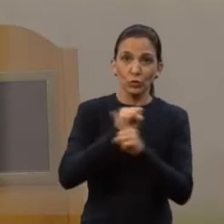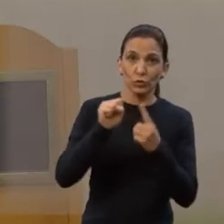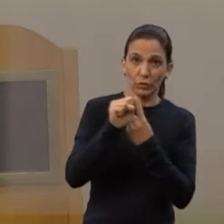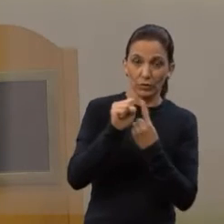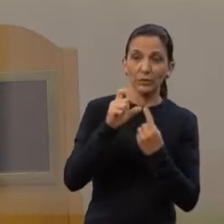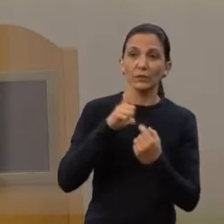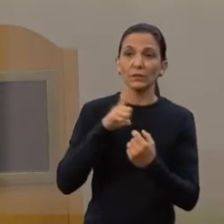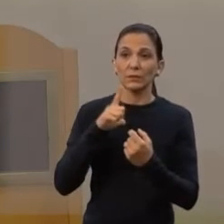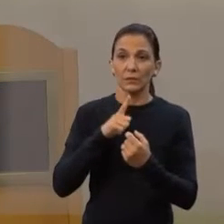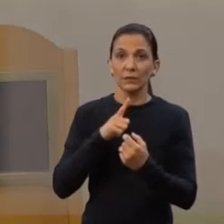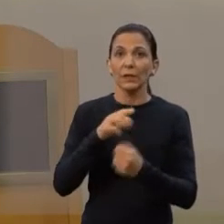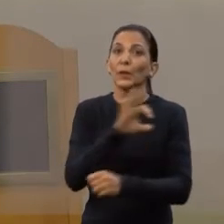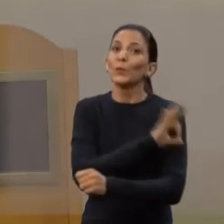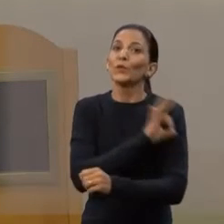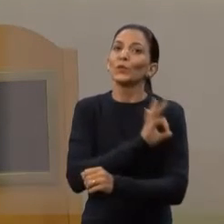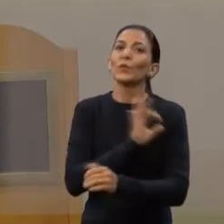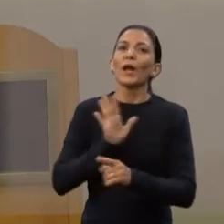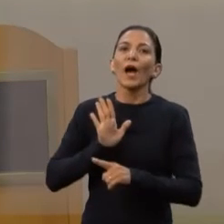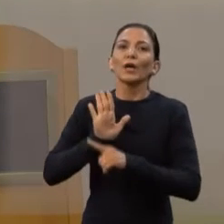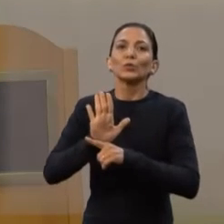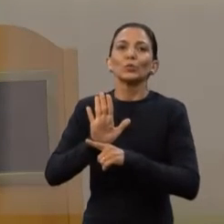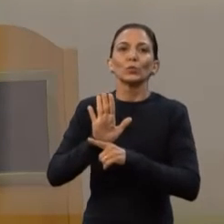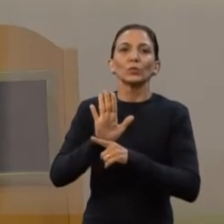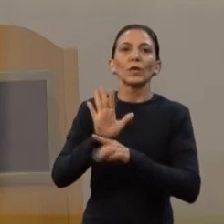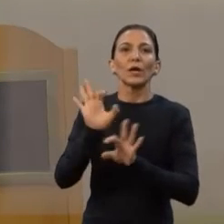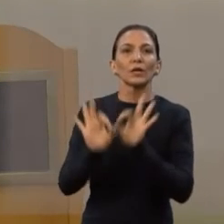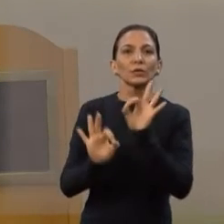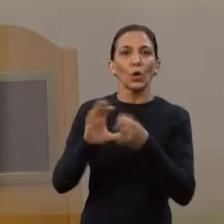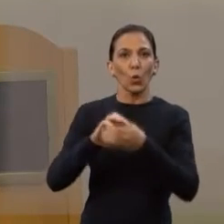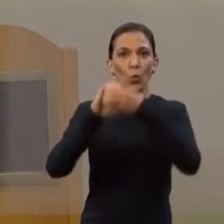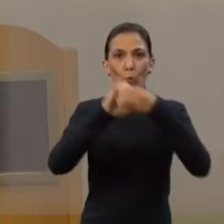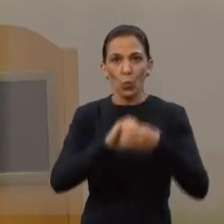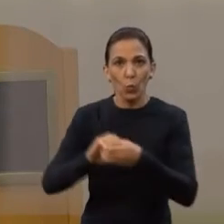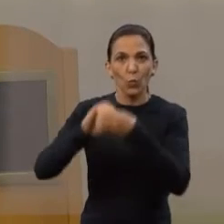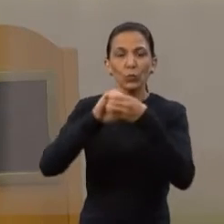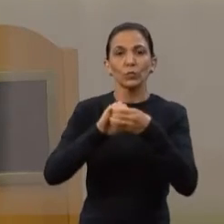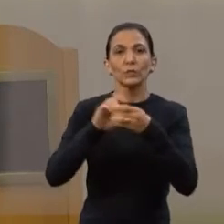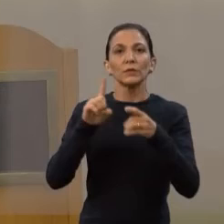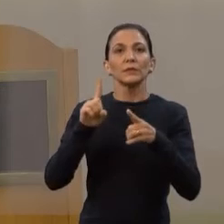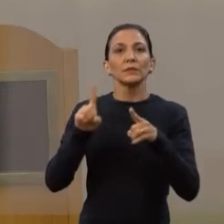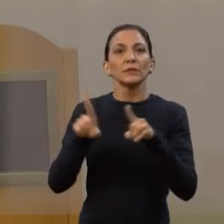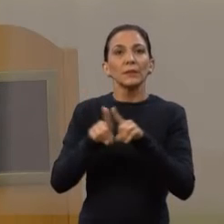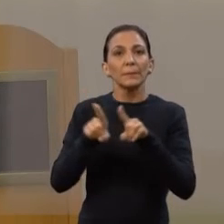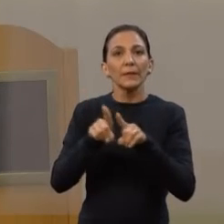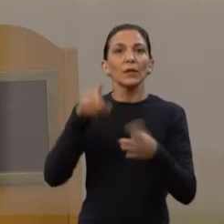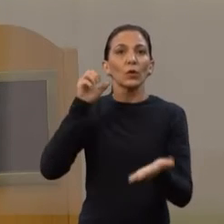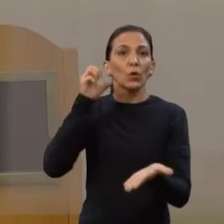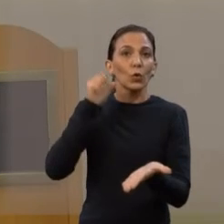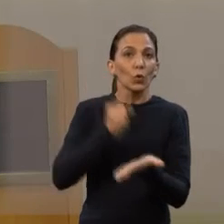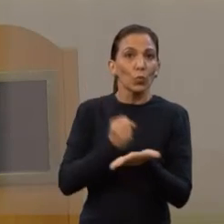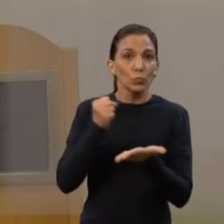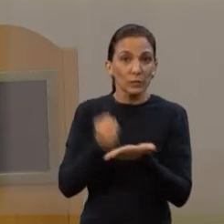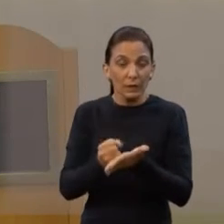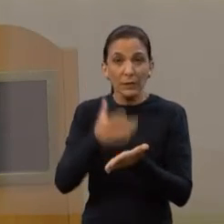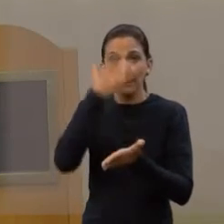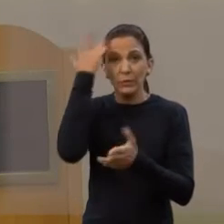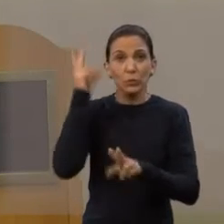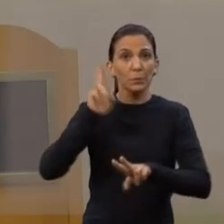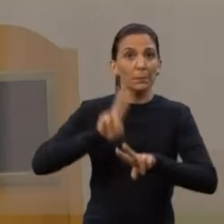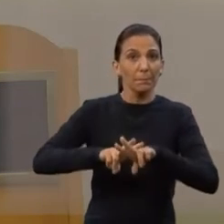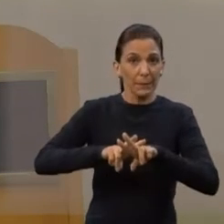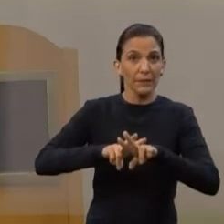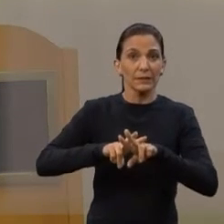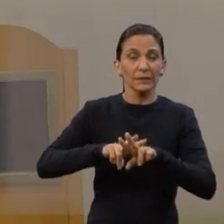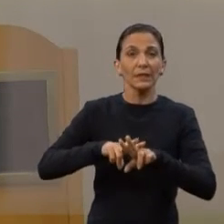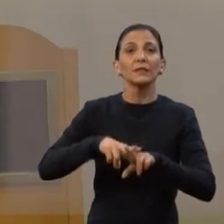além da prefeitura ajudar a organizar o cooperativismo ela também contrata a mão-de-obra das pessoas que ela organiza para quem tão